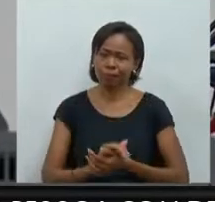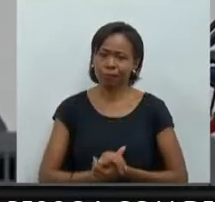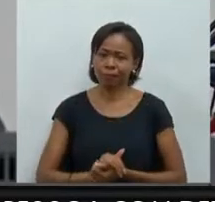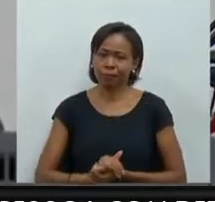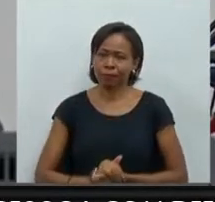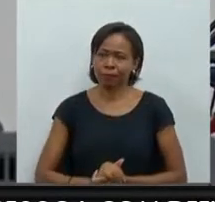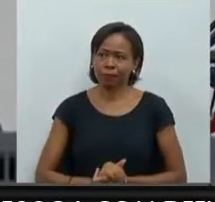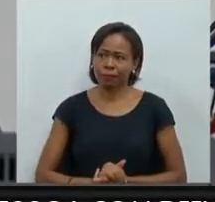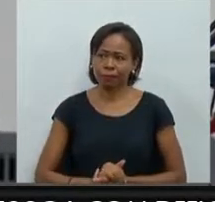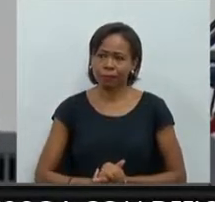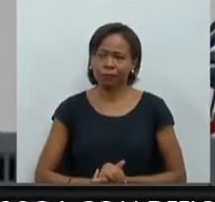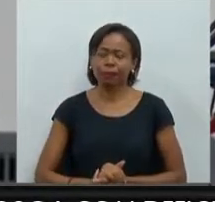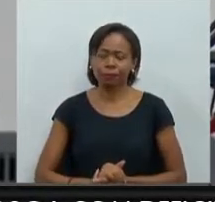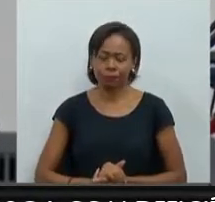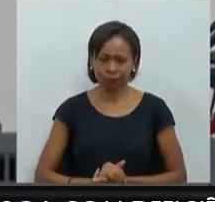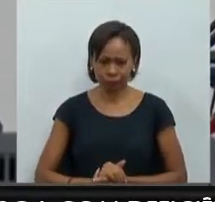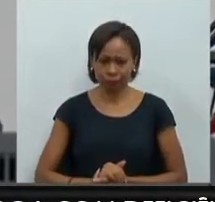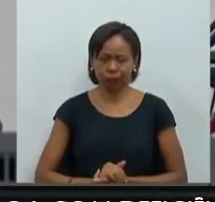Ok.